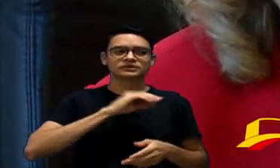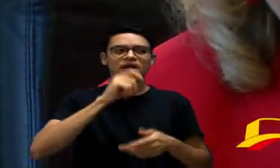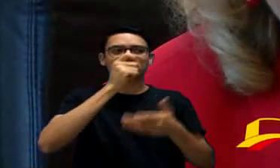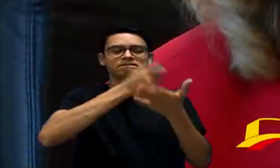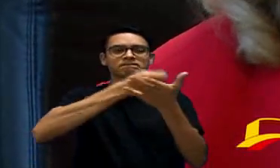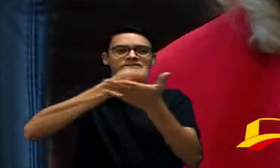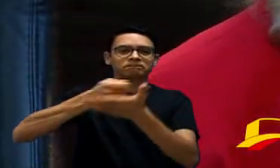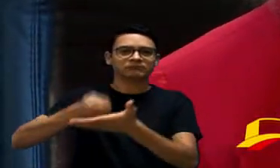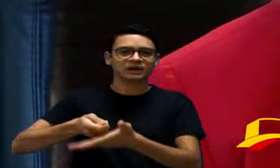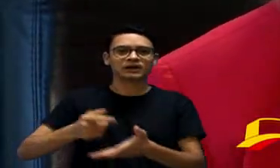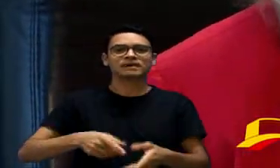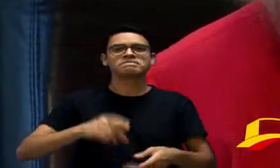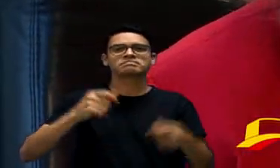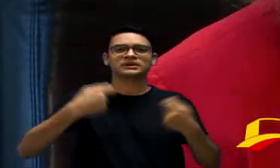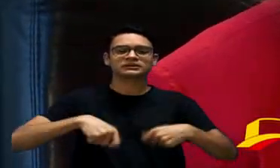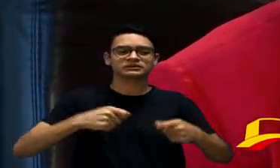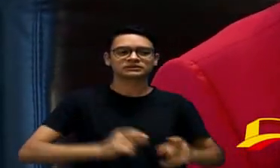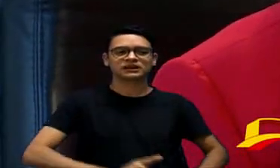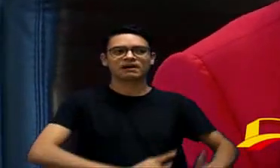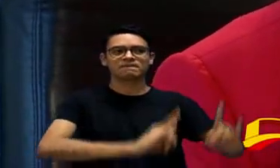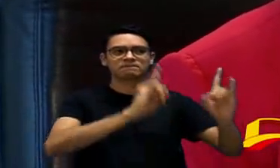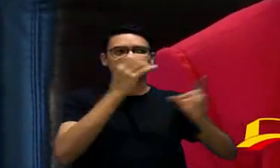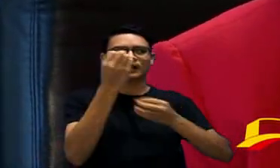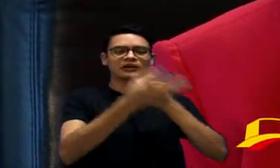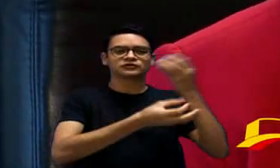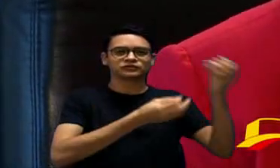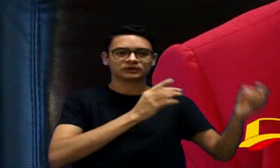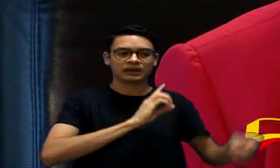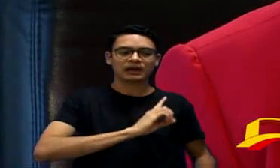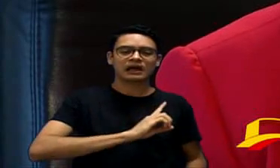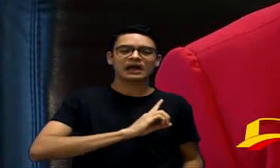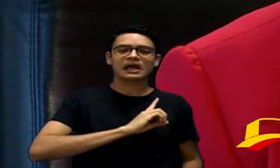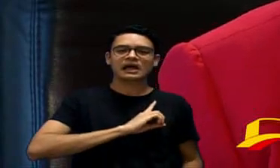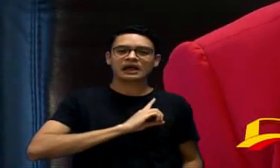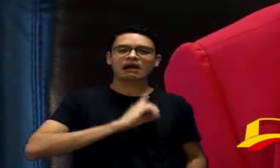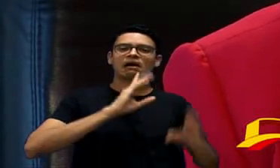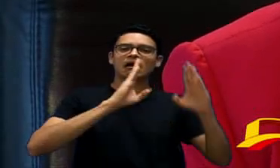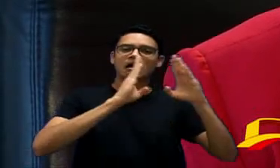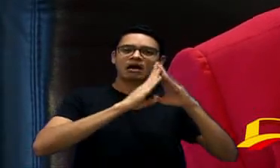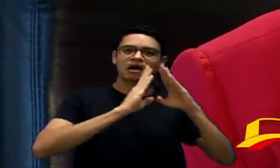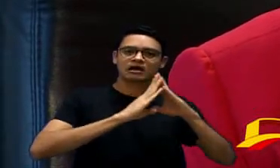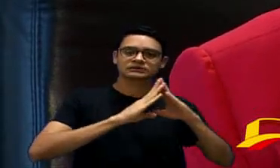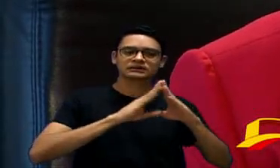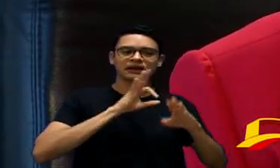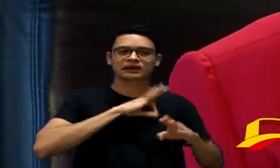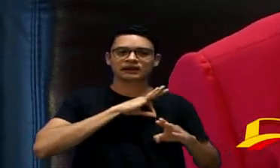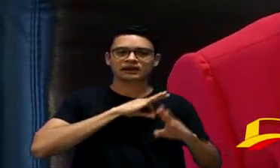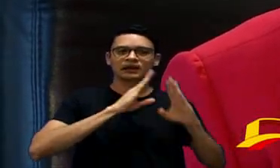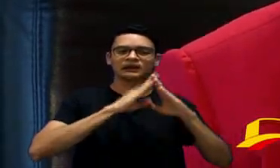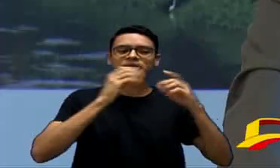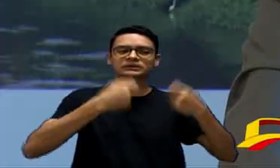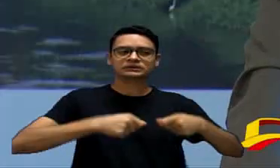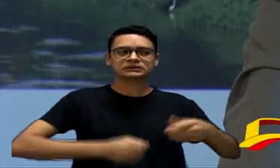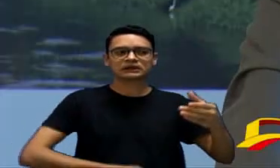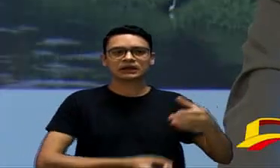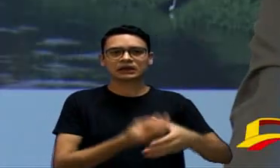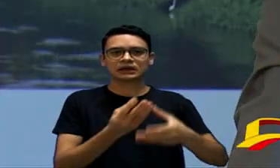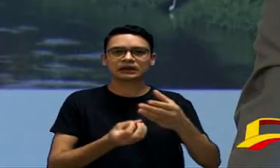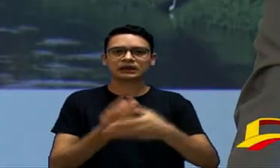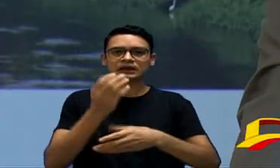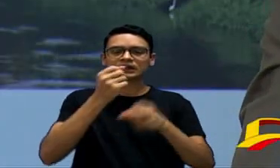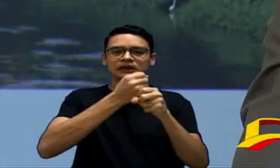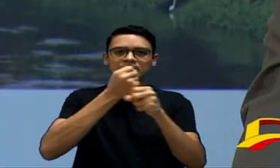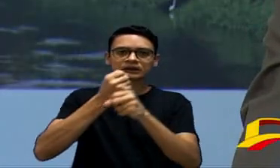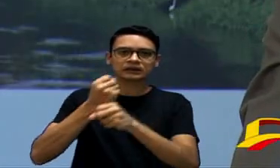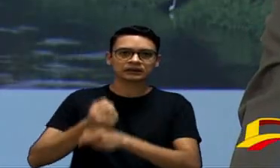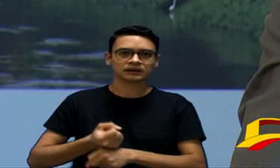dar... prédio para eles, tem que dar, construir delegacias para o governo do Estado. Isso está errado. Porque o governo é inoperante. O governo do